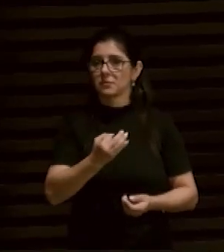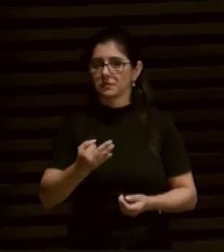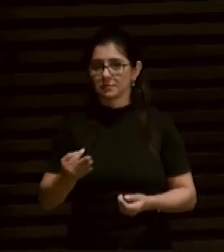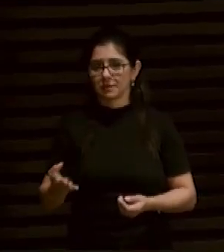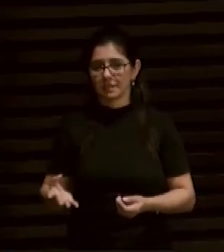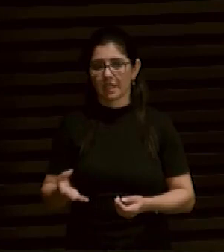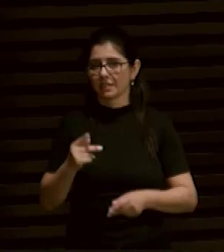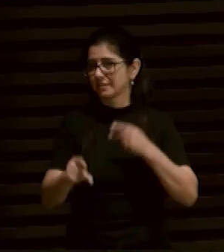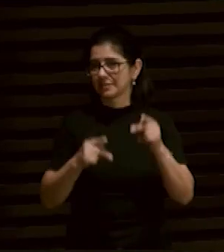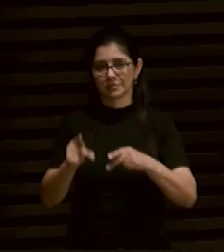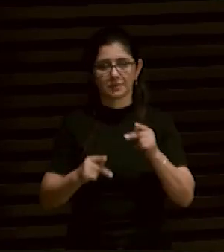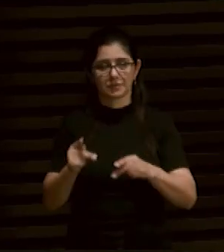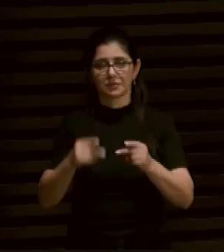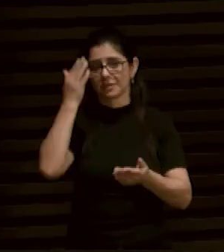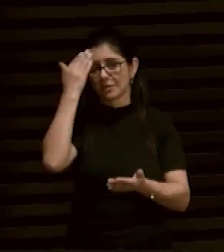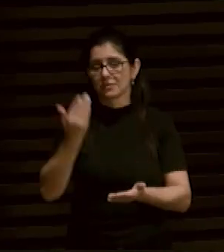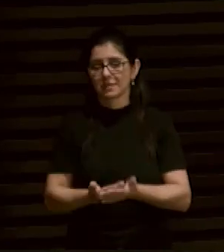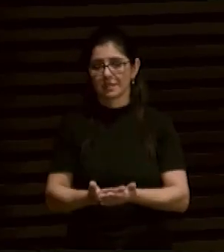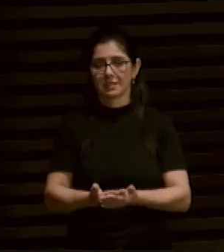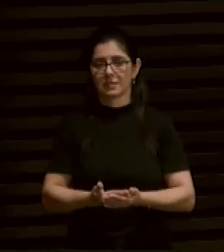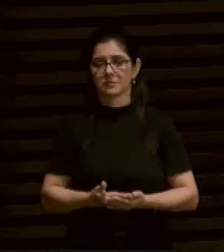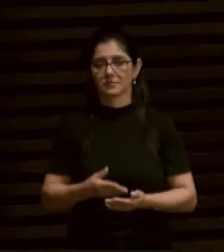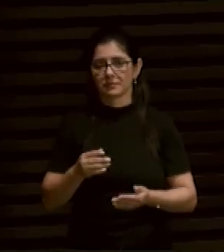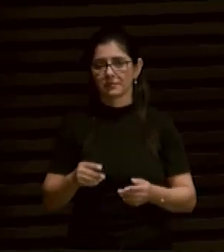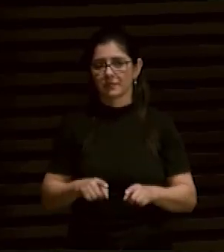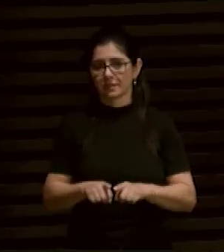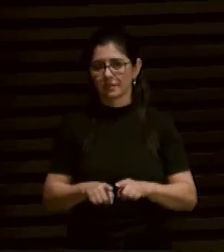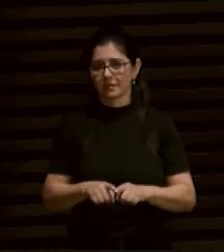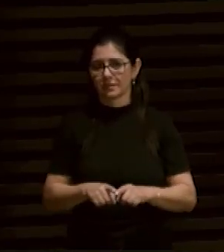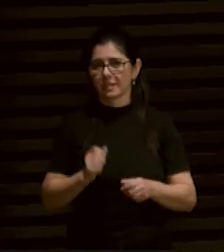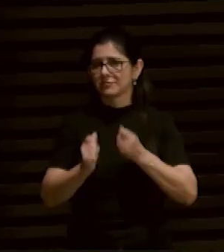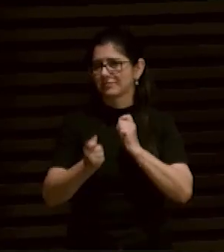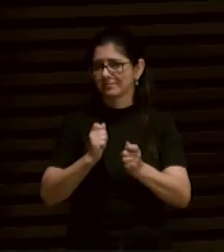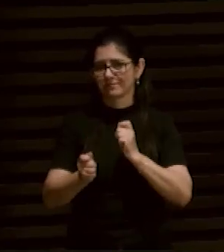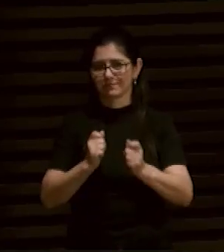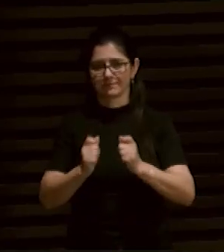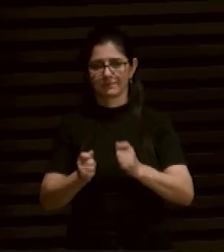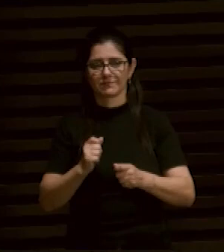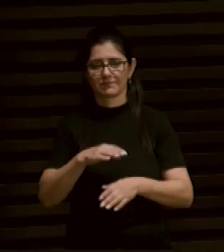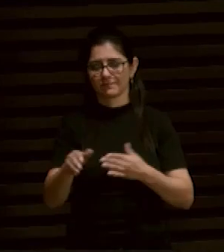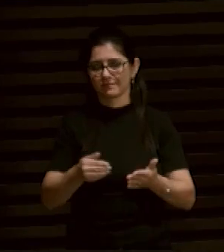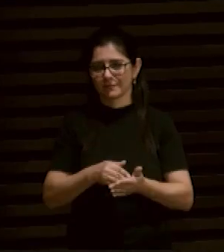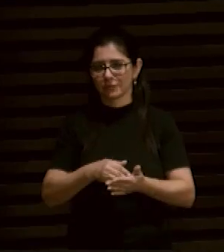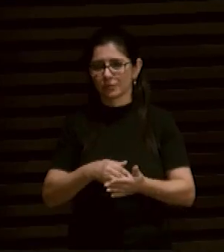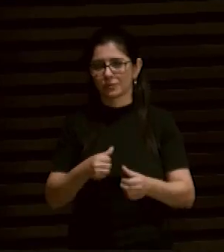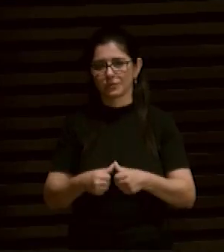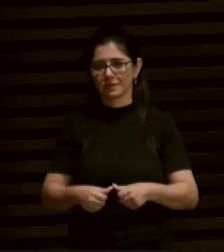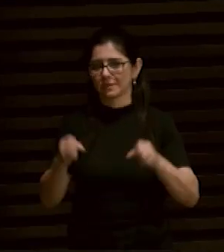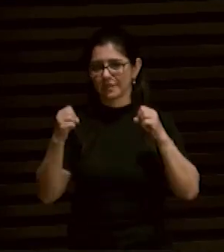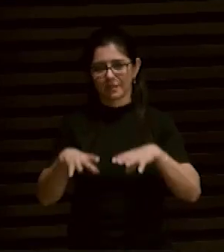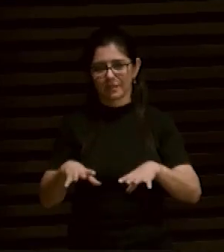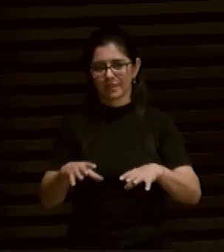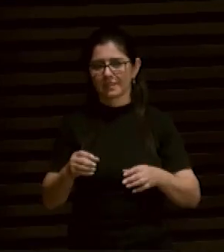nem o arrependimento, e ainda assim, Deus controlando o que faz com que esse povo se reúna. Meus irmãos, é um milagre isso para nós e motivo de alegria.